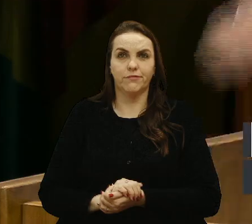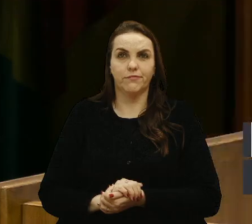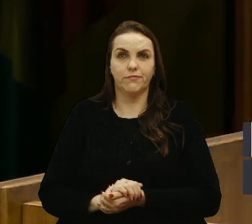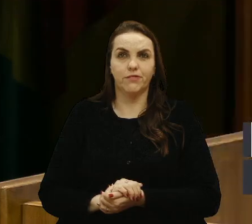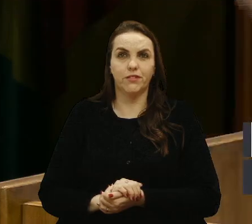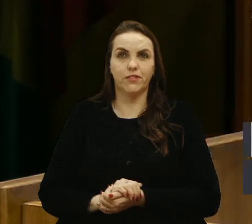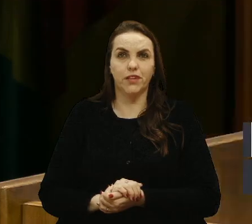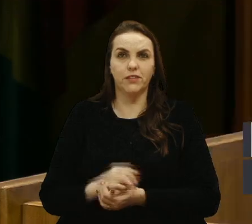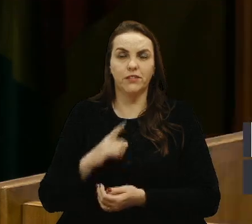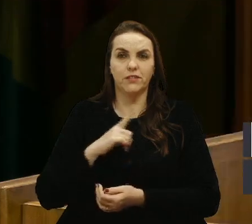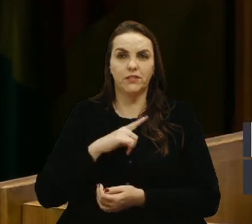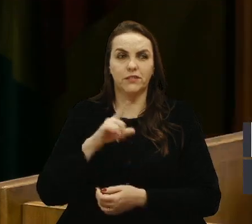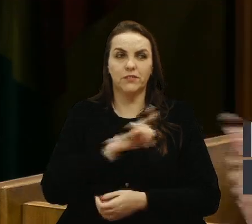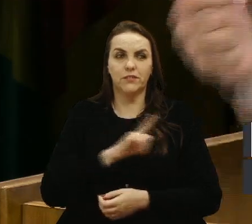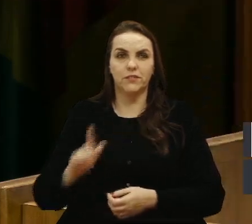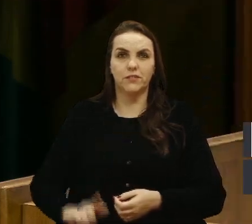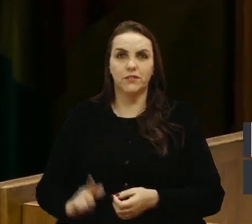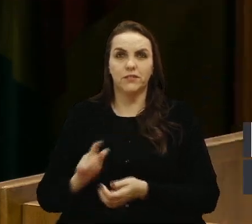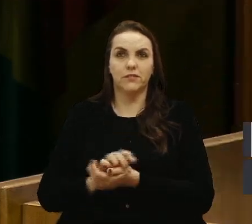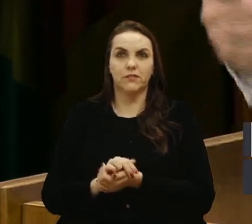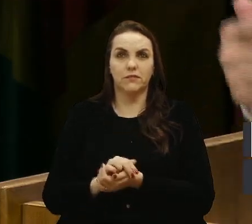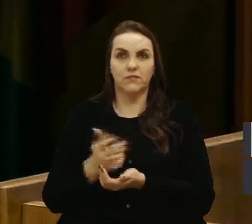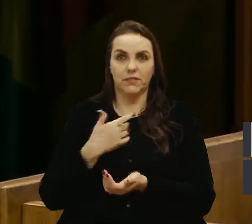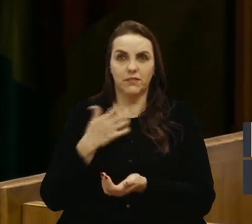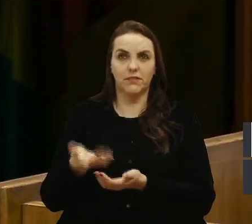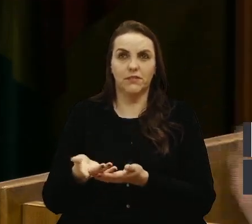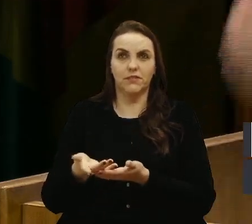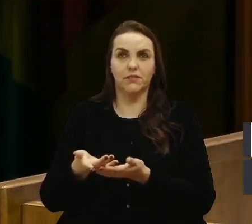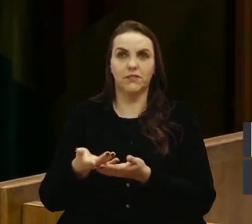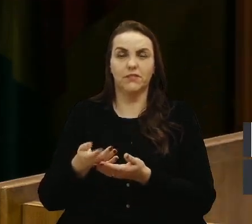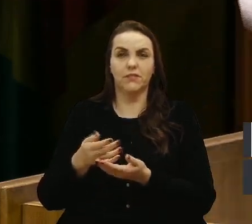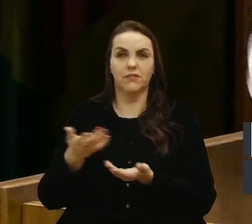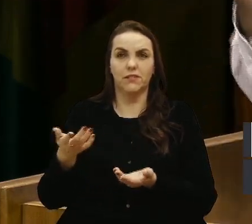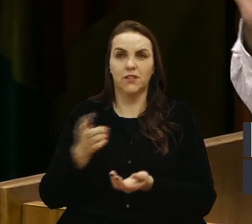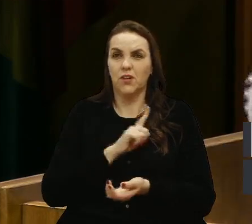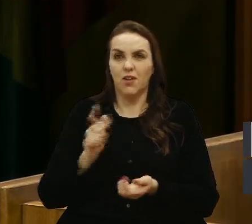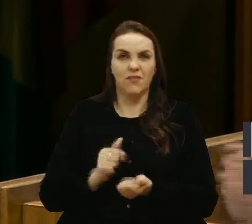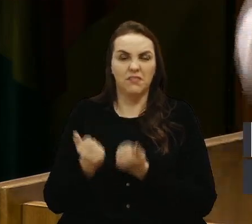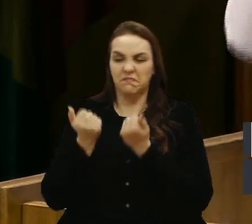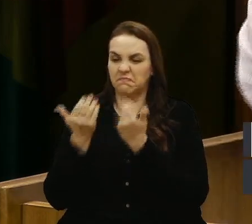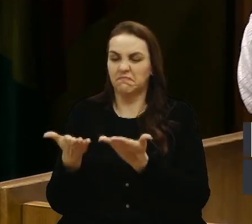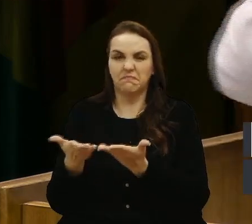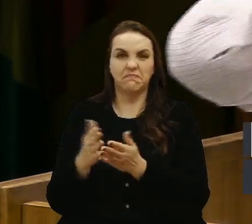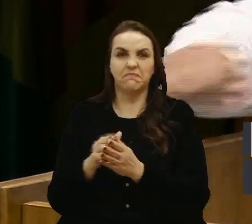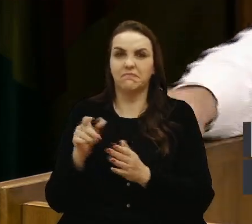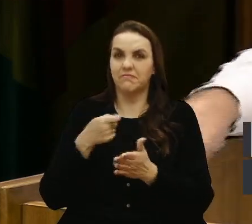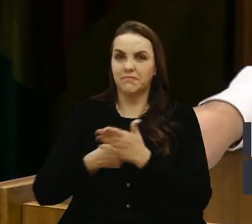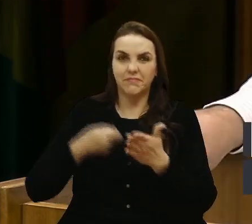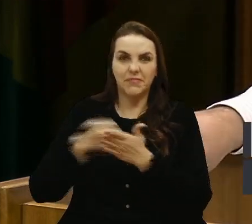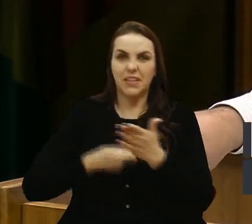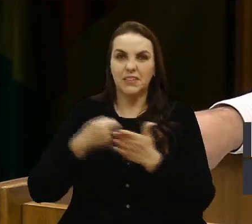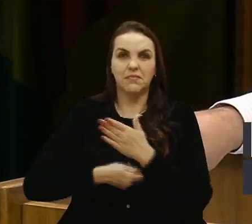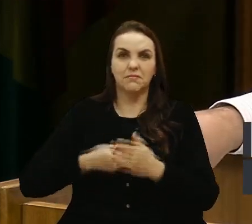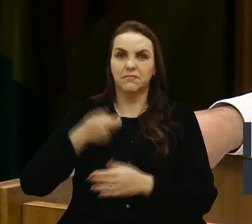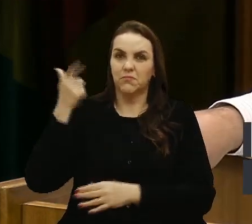Esse governo não entrega, esse governo chora, esse governo tenta e não consegue.